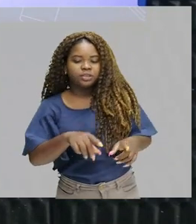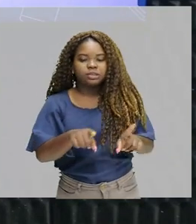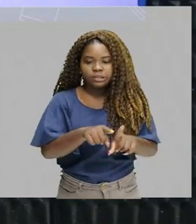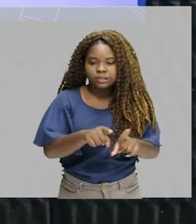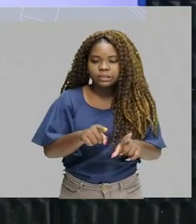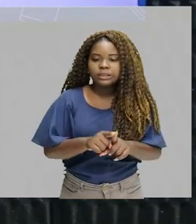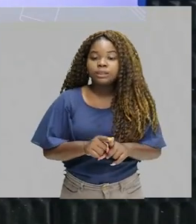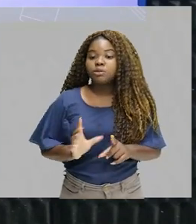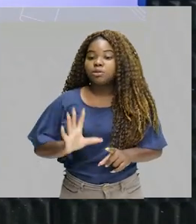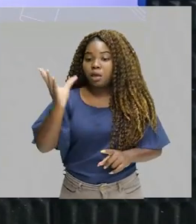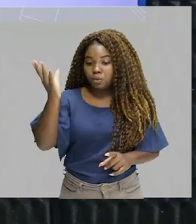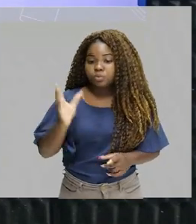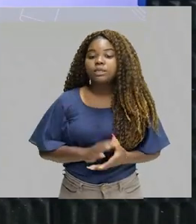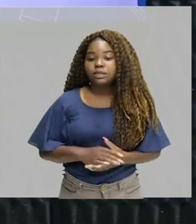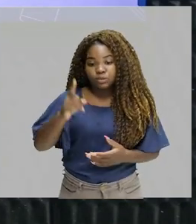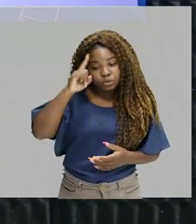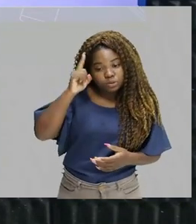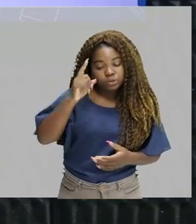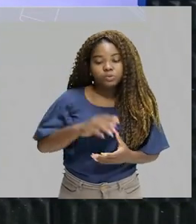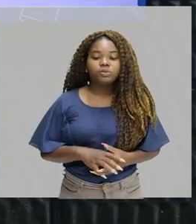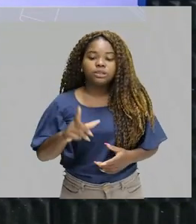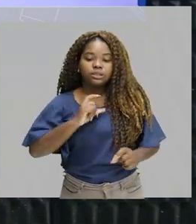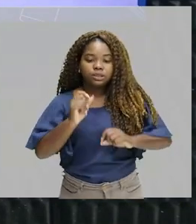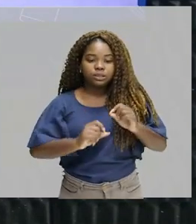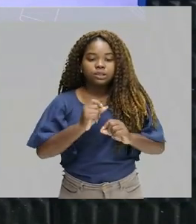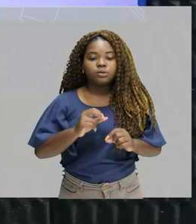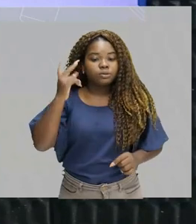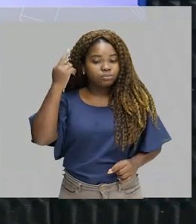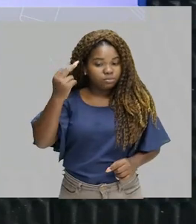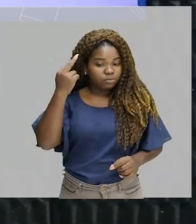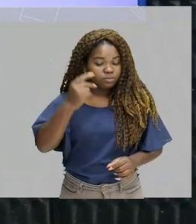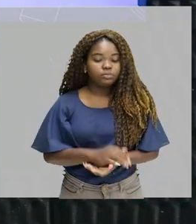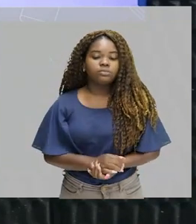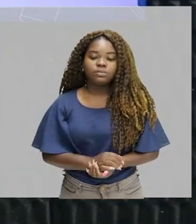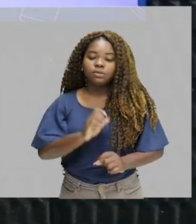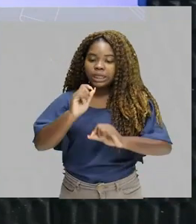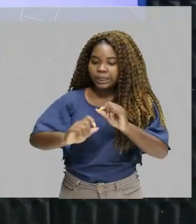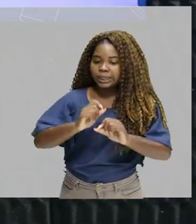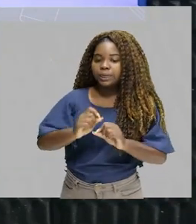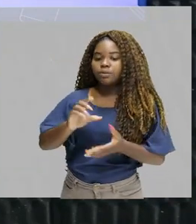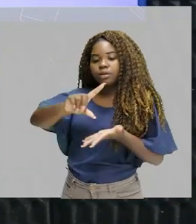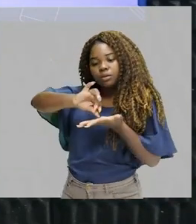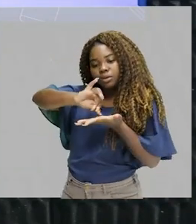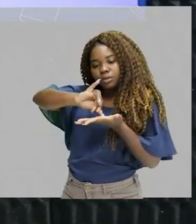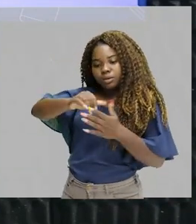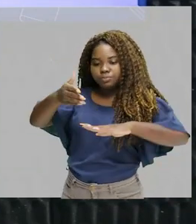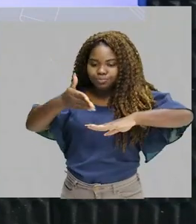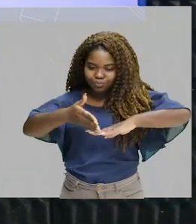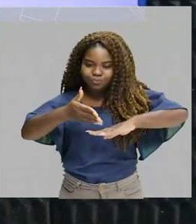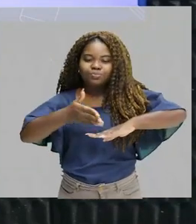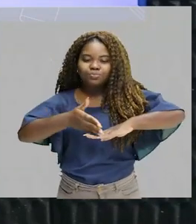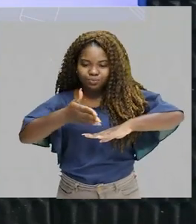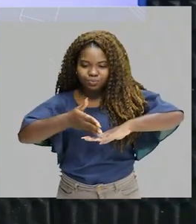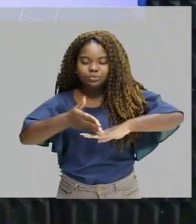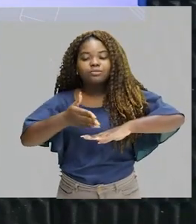existência situadas em cada contexto histórico que no caso dele é principalmente o capitalismo moderno é o que ele Analisa de